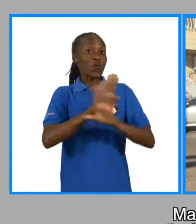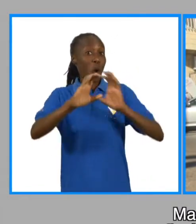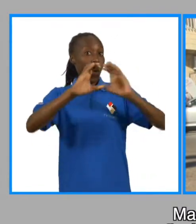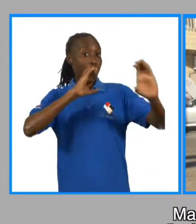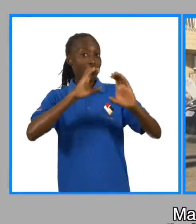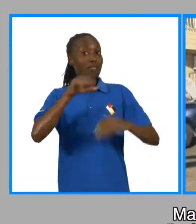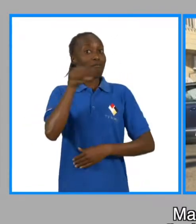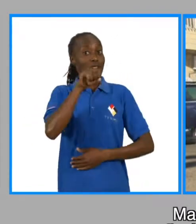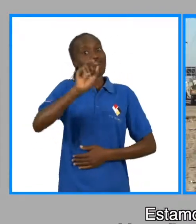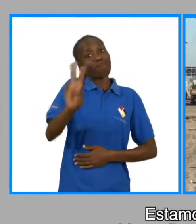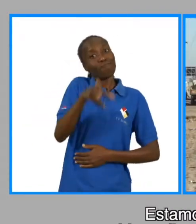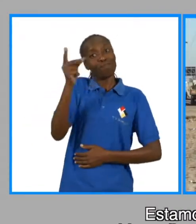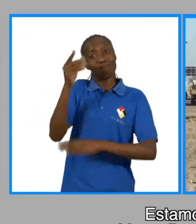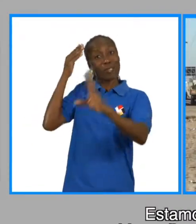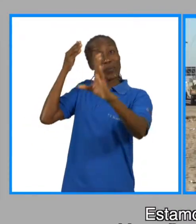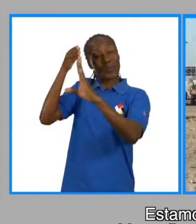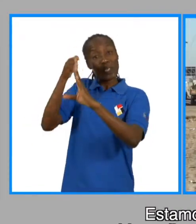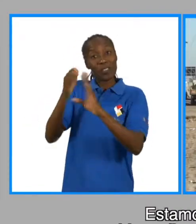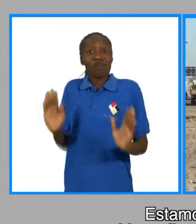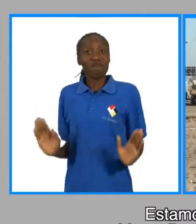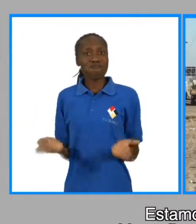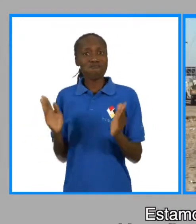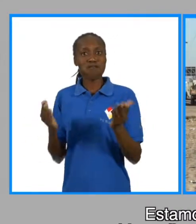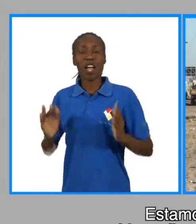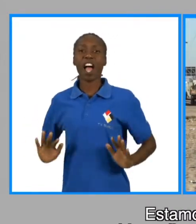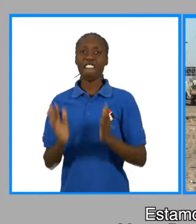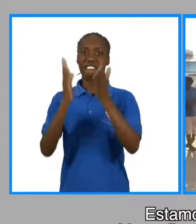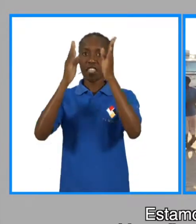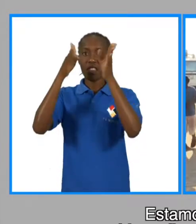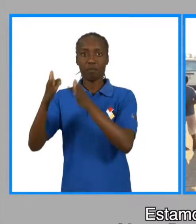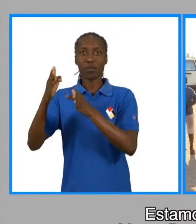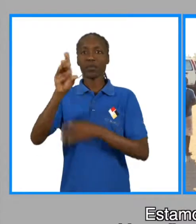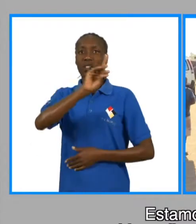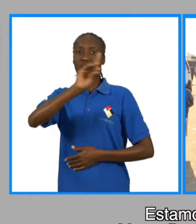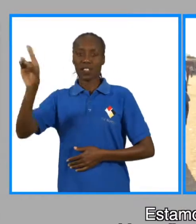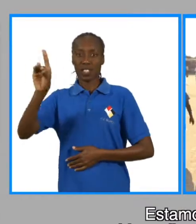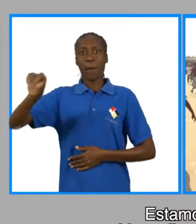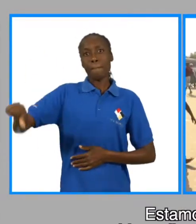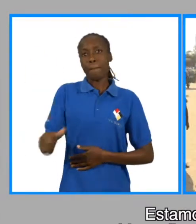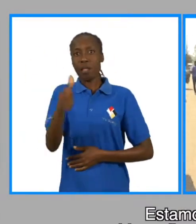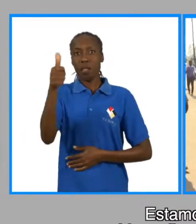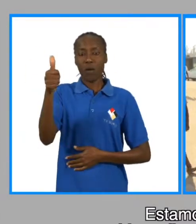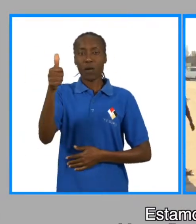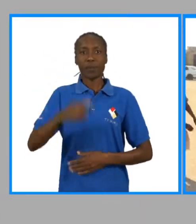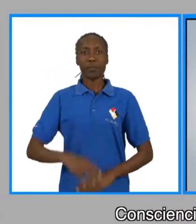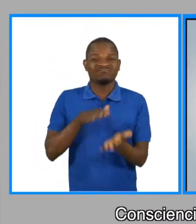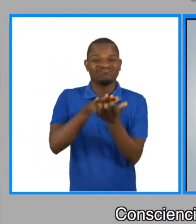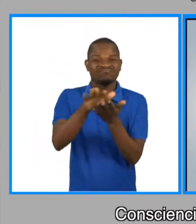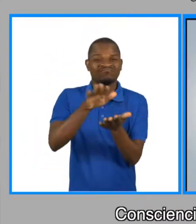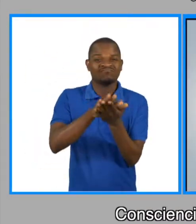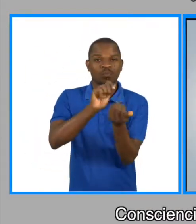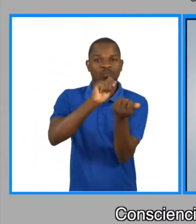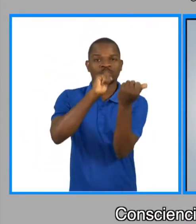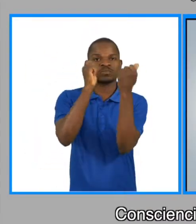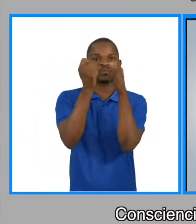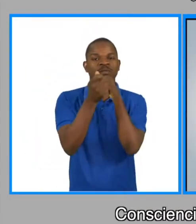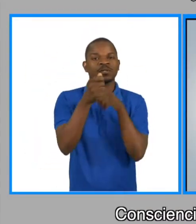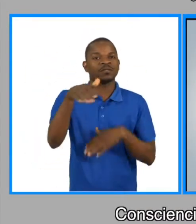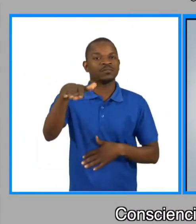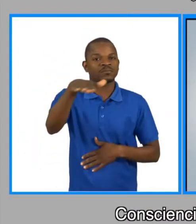apenas comunicação. Estamos focados em promover uma vida melhor para as pessoas com deficiência. Consciencializar